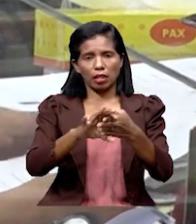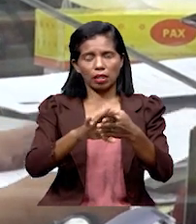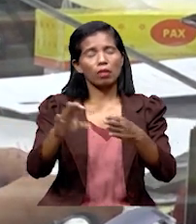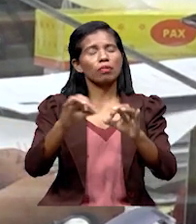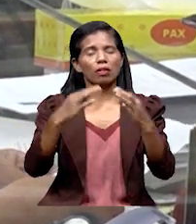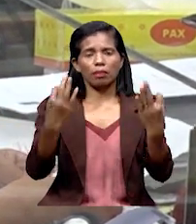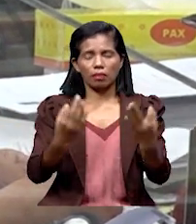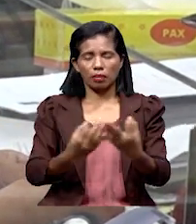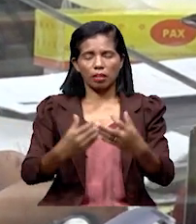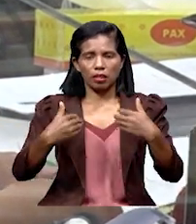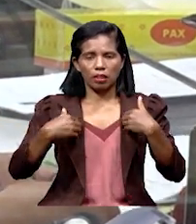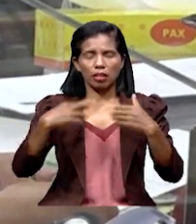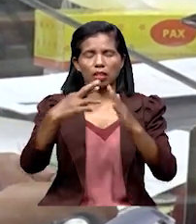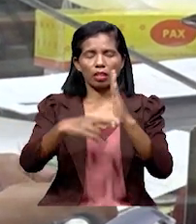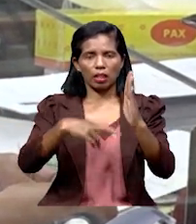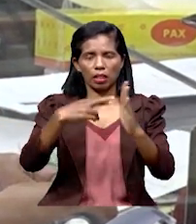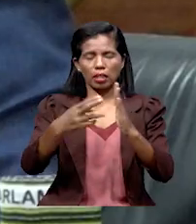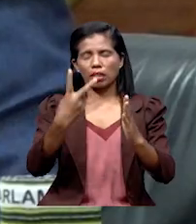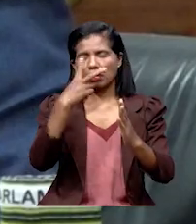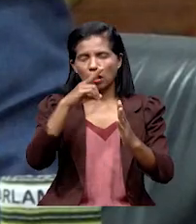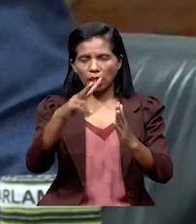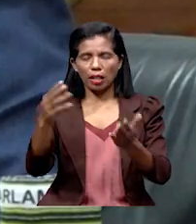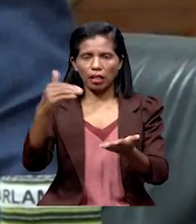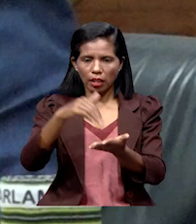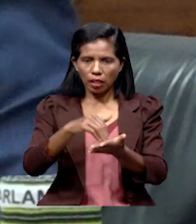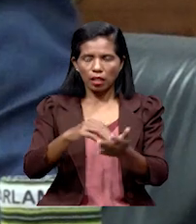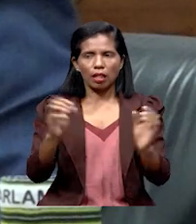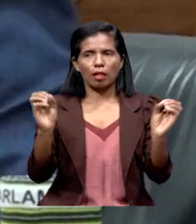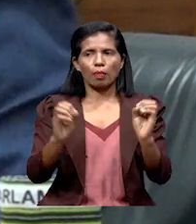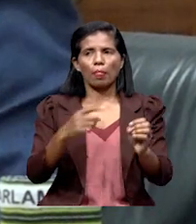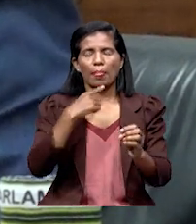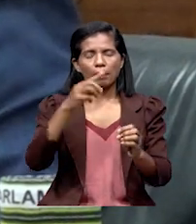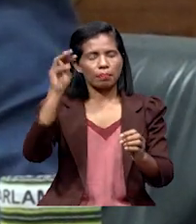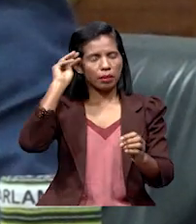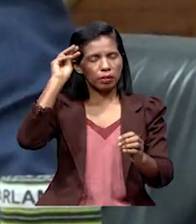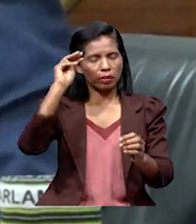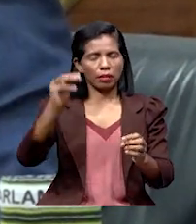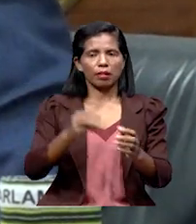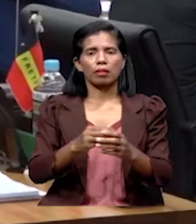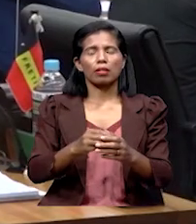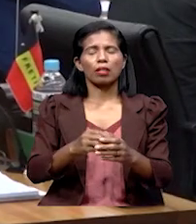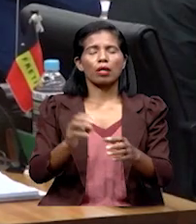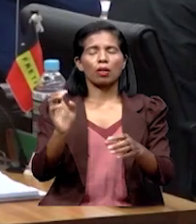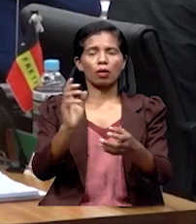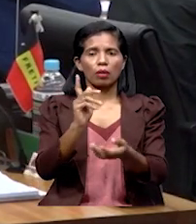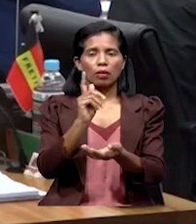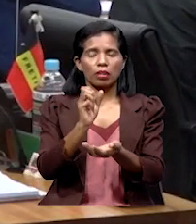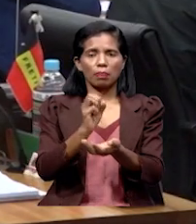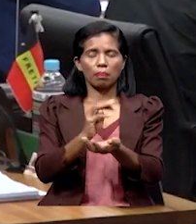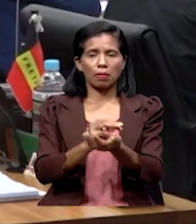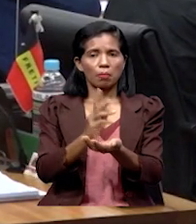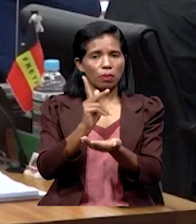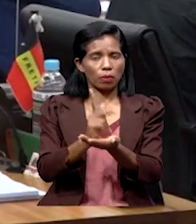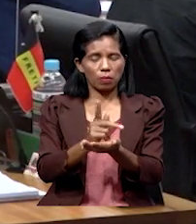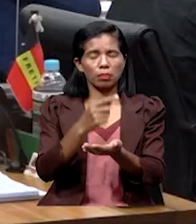ia regras a to reverifica galae. Quando para reclamante, ministro assunto parlamentar no comunicação social Francisco Jerônimo